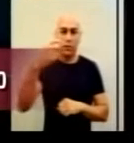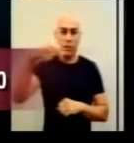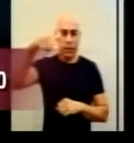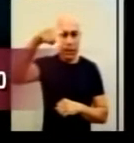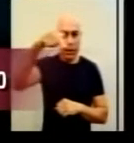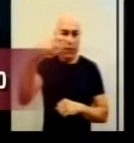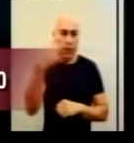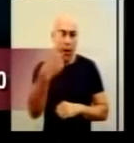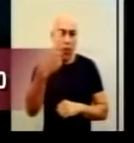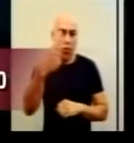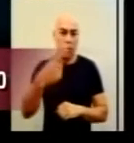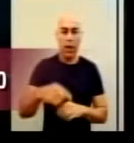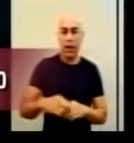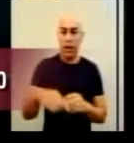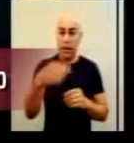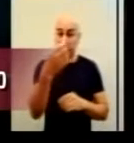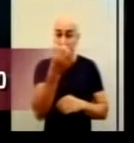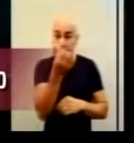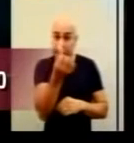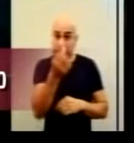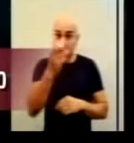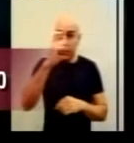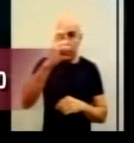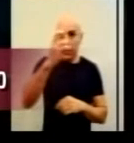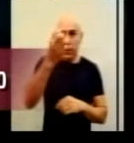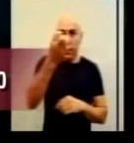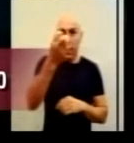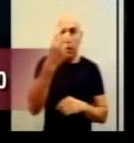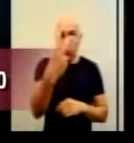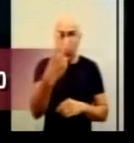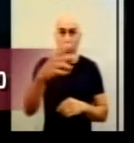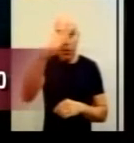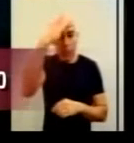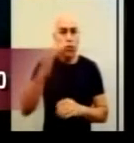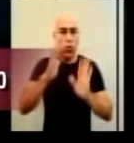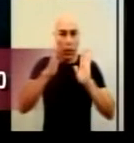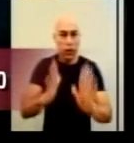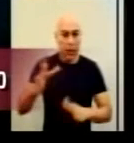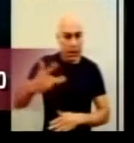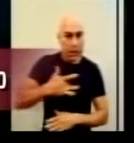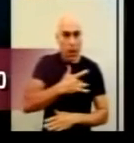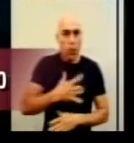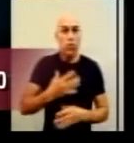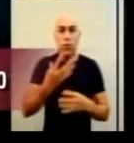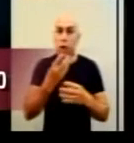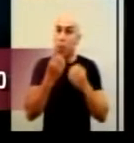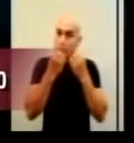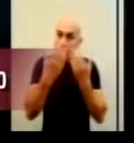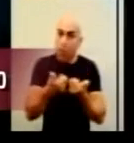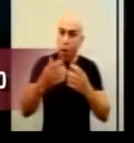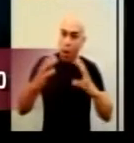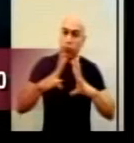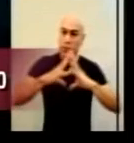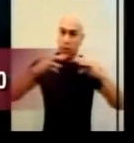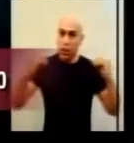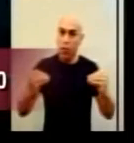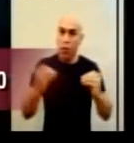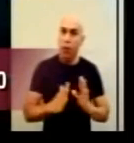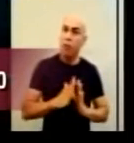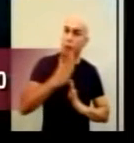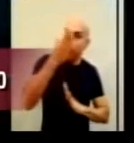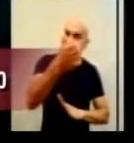pessoas. Dessas, 652 estão recuperadas, tiveram alta e estão no domicílio, representando aí